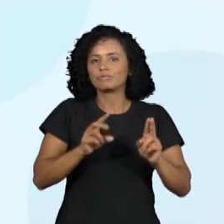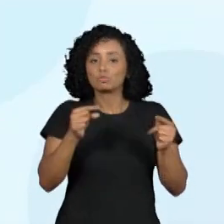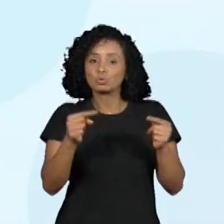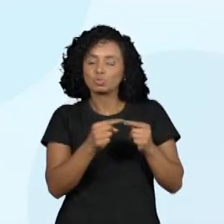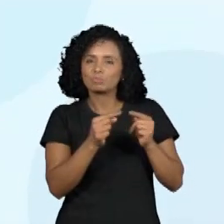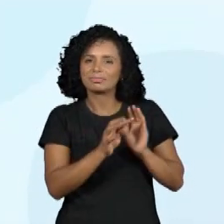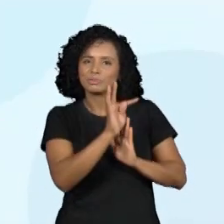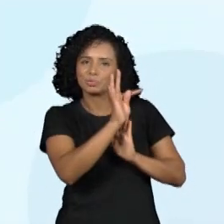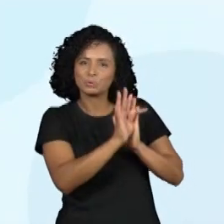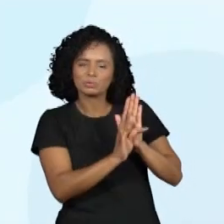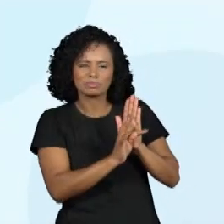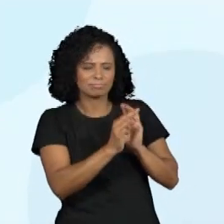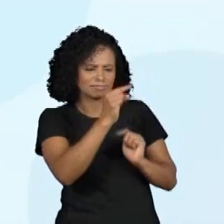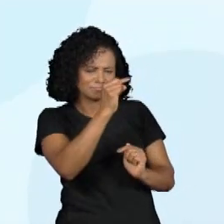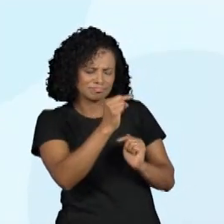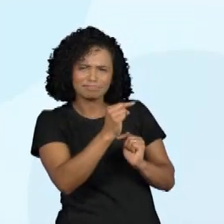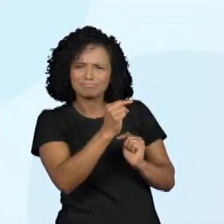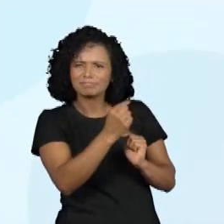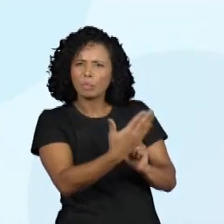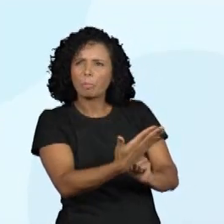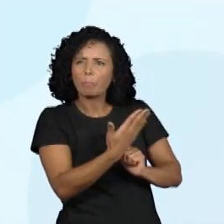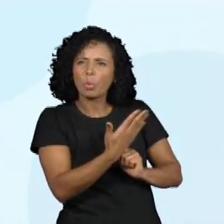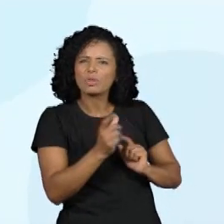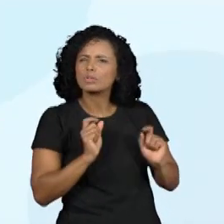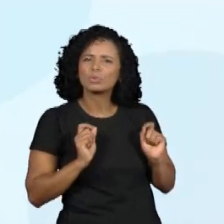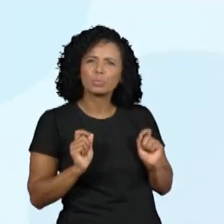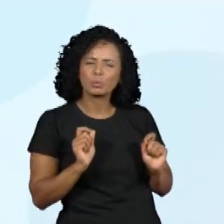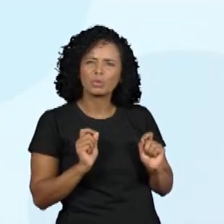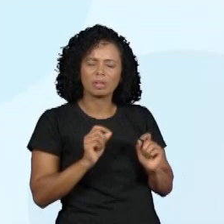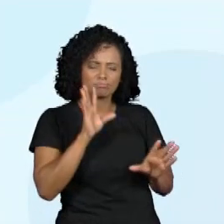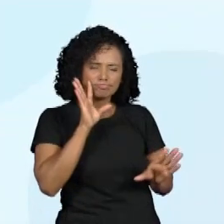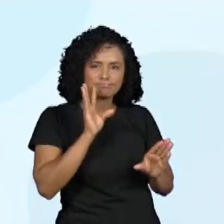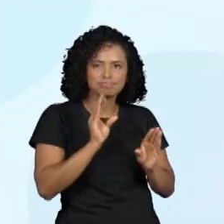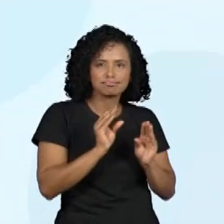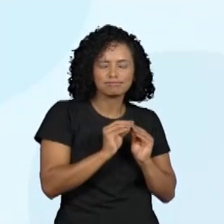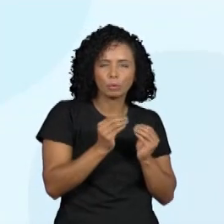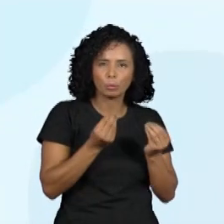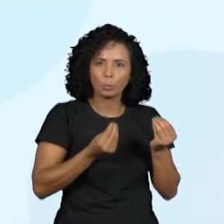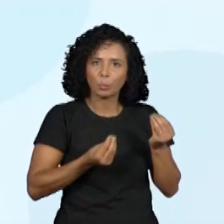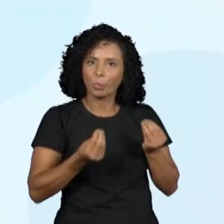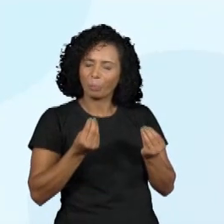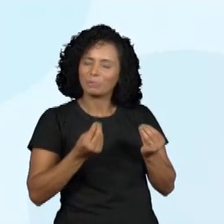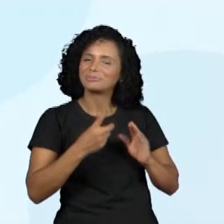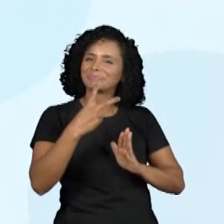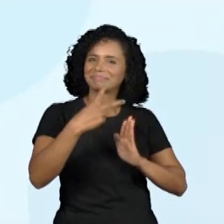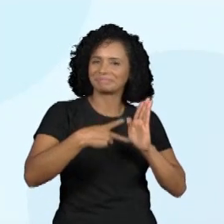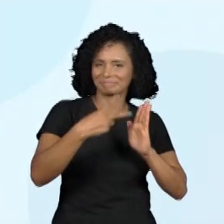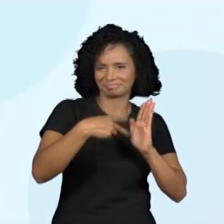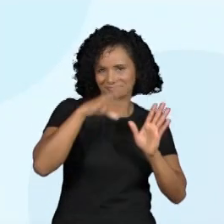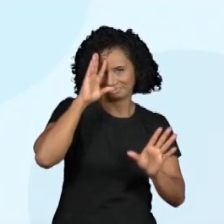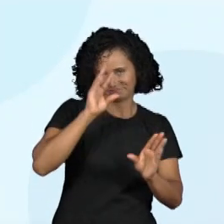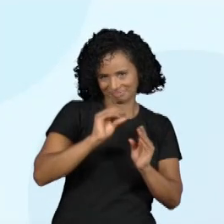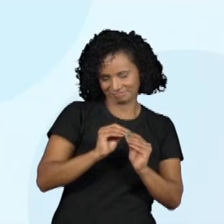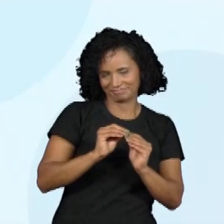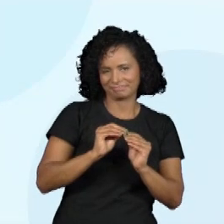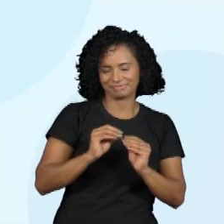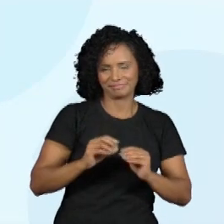Então, o que o texto traz, entender a ideia do texto, então, através da leitura e compreensão.